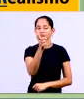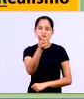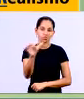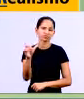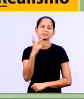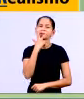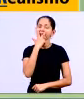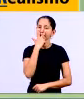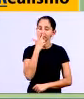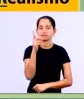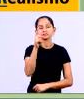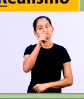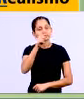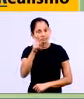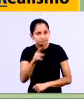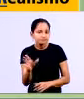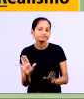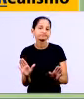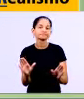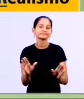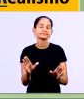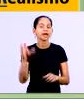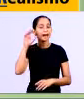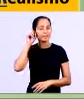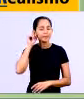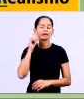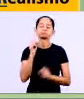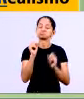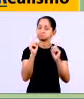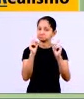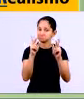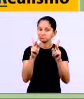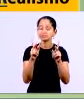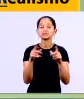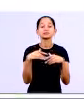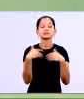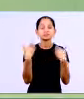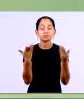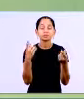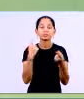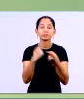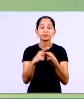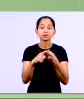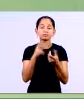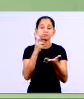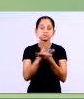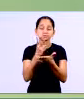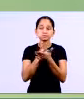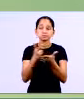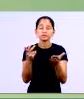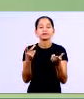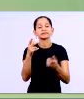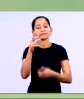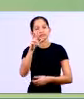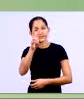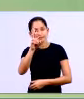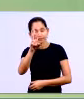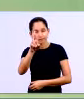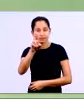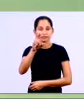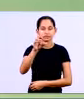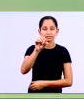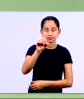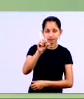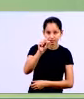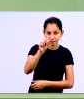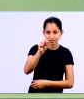vogais tem som de Z, aqui também não funciona na pronúncia. Isso, gente, só acontece quando o R e o S começam na palavra seguinte,